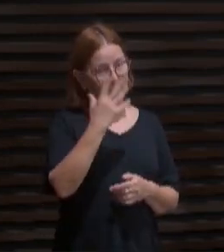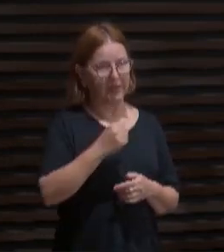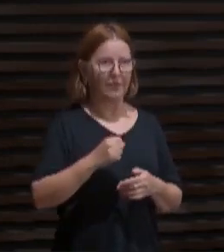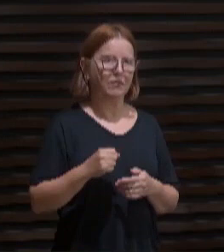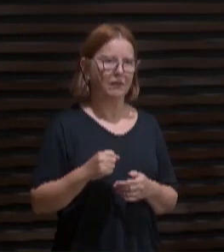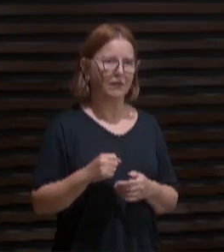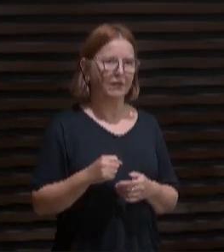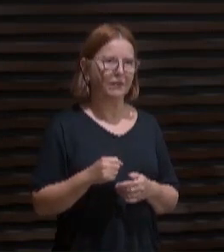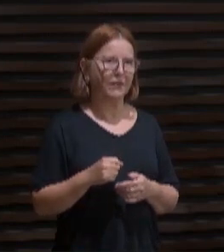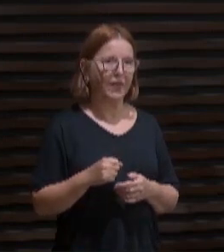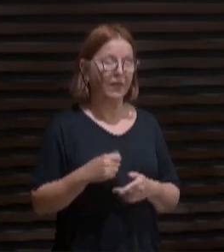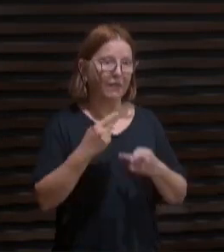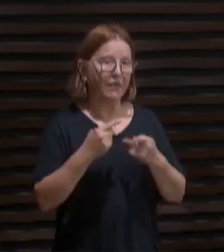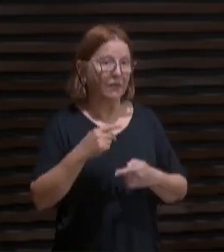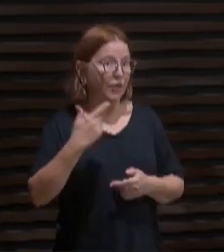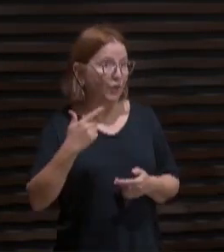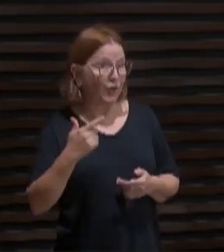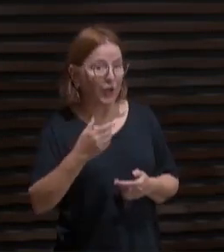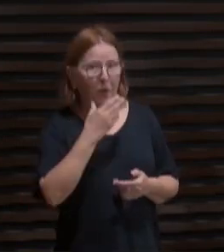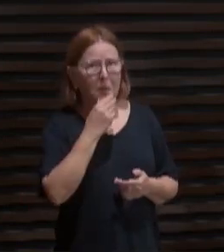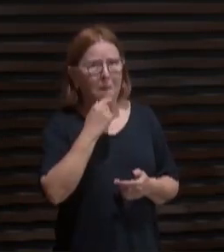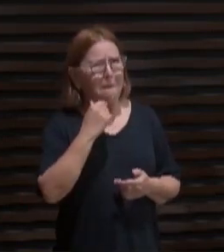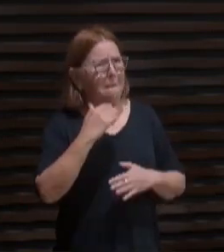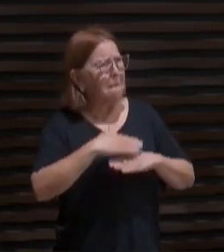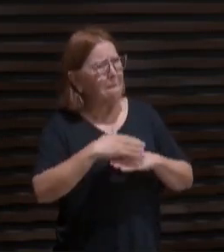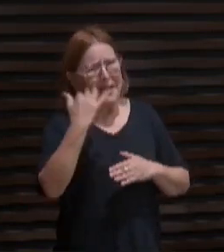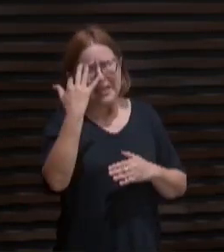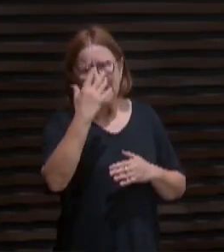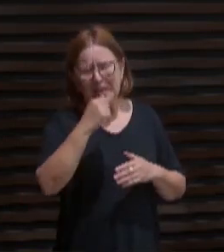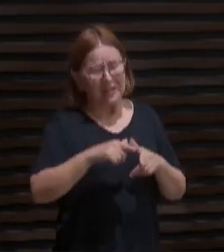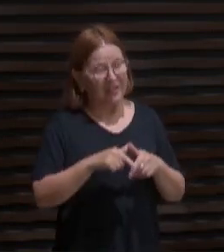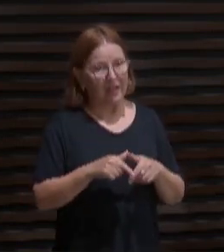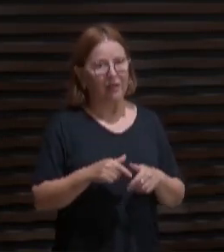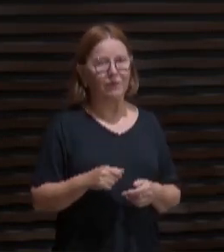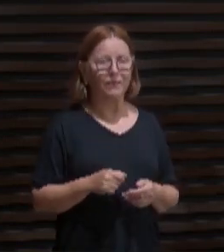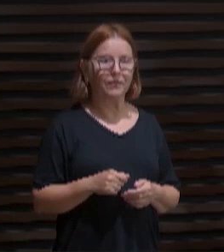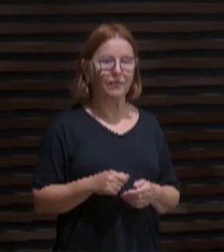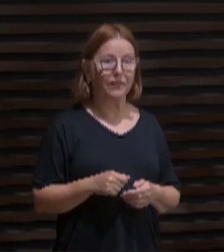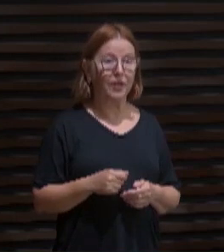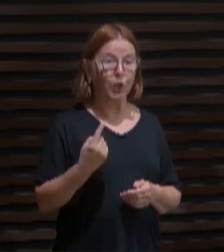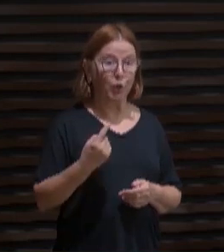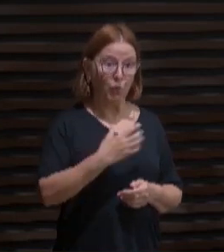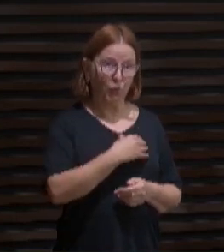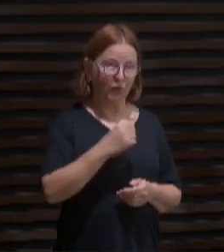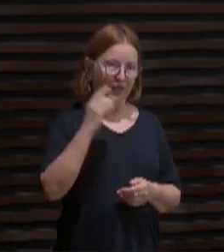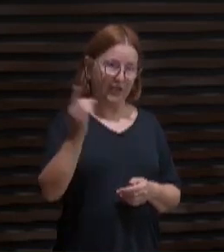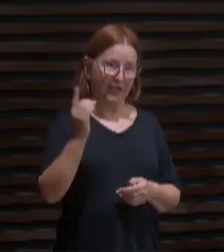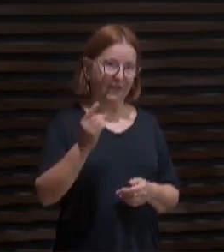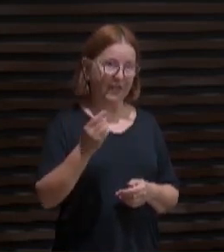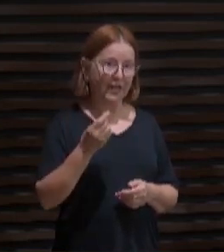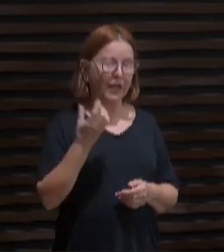mais lindo em Israel, e a Tamar era uma coisa, e o Aminon ficou apaixonado por ela, e